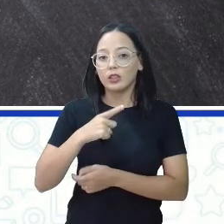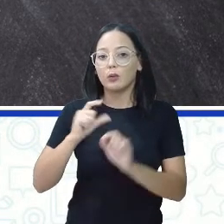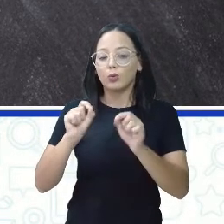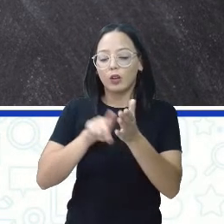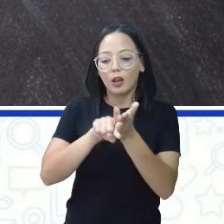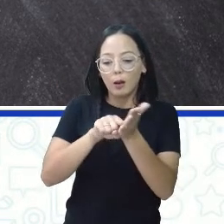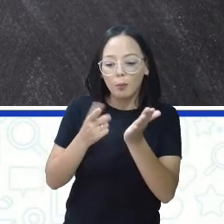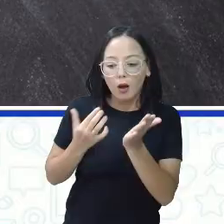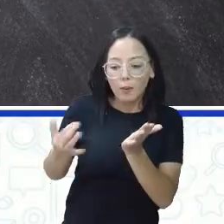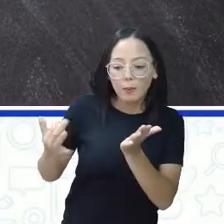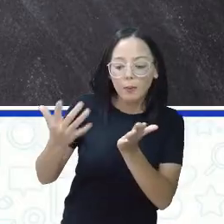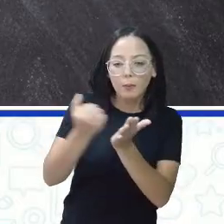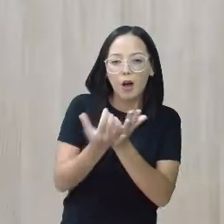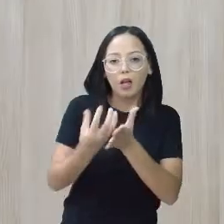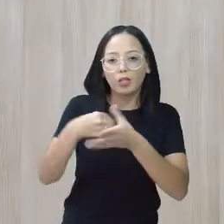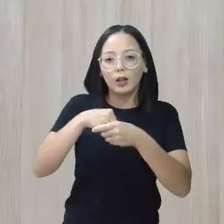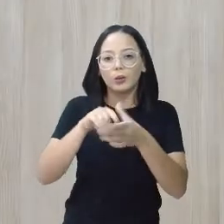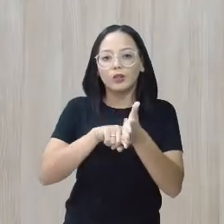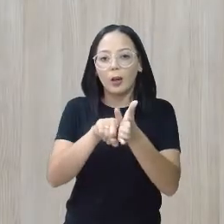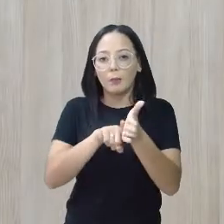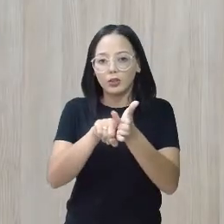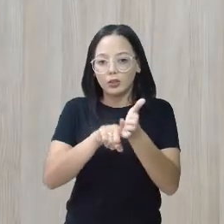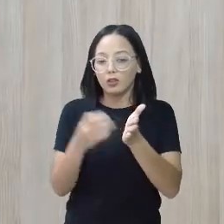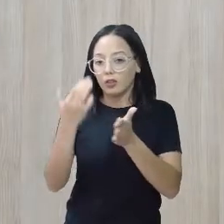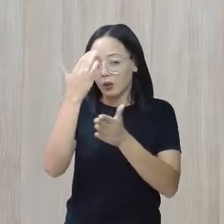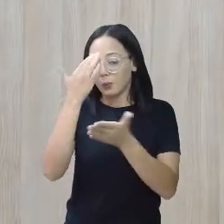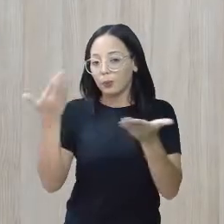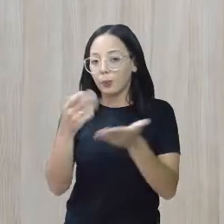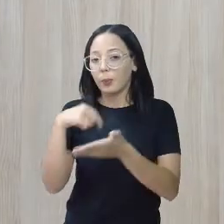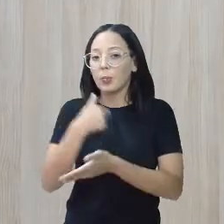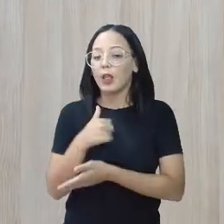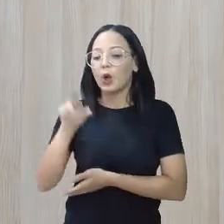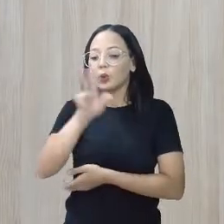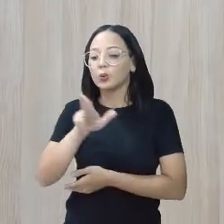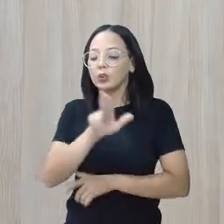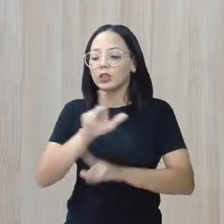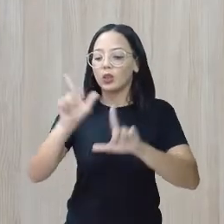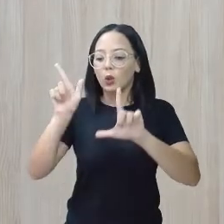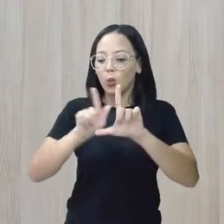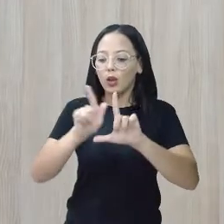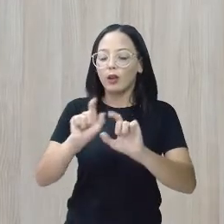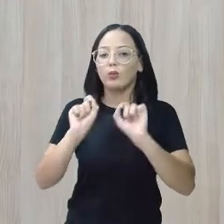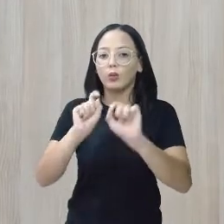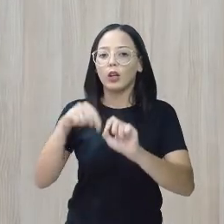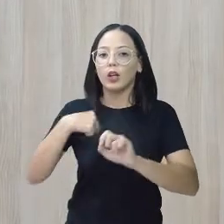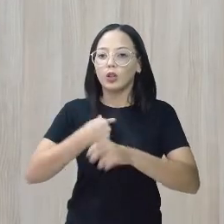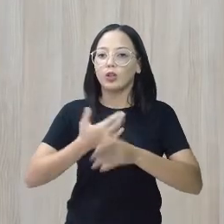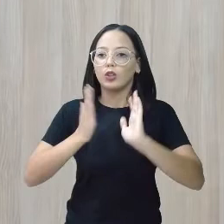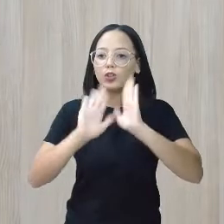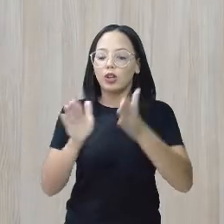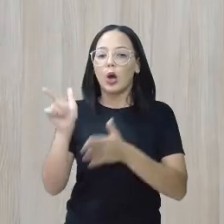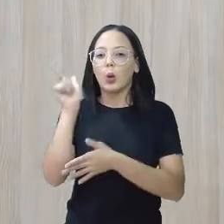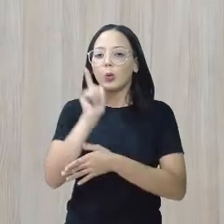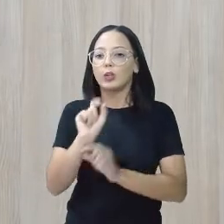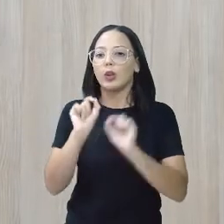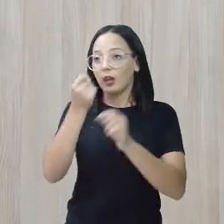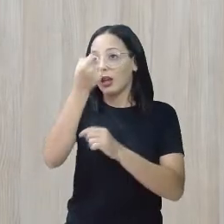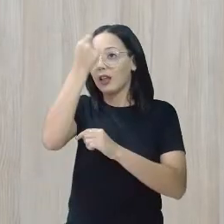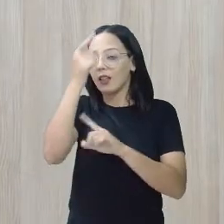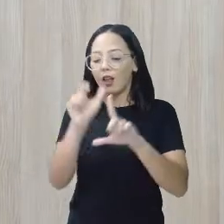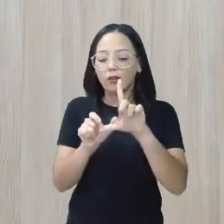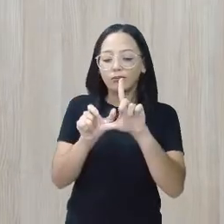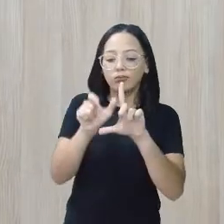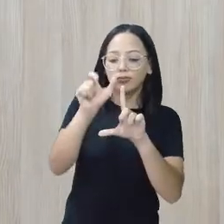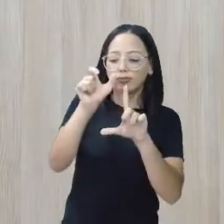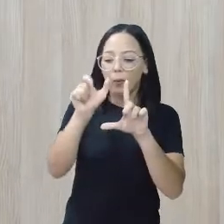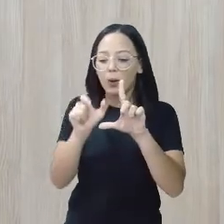informação anteriormente na pesquisa e agora a gente está usando um gráfico onde as suas barrinhas já dão para a gente essa ideia de maior ou menor